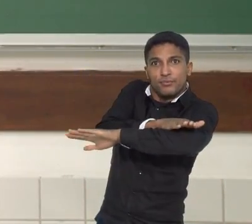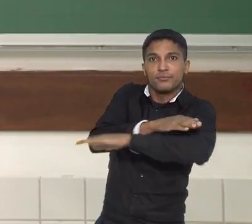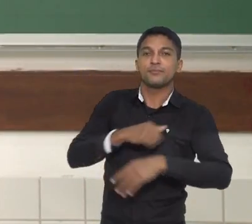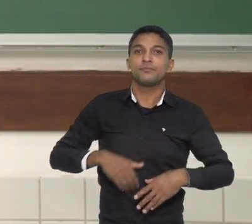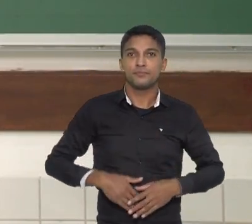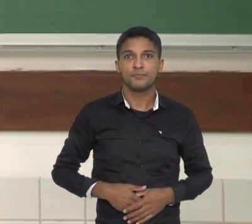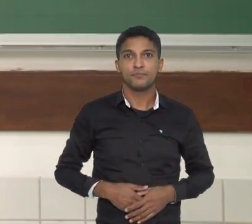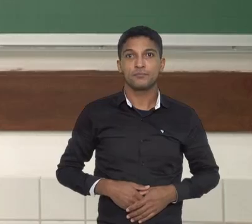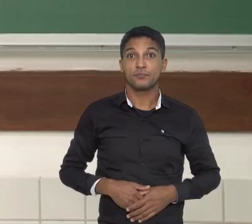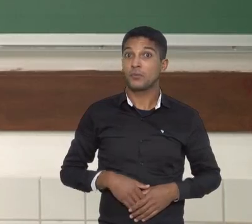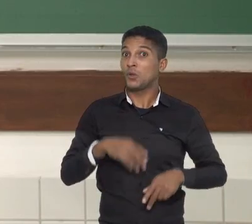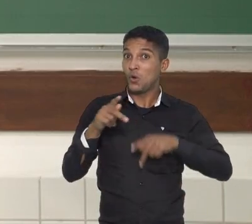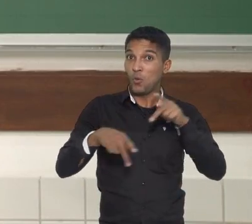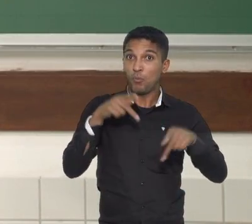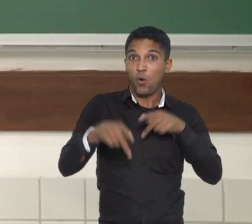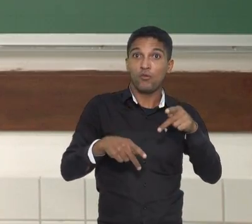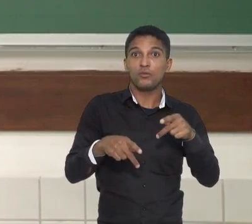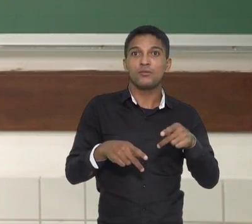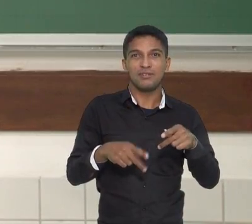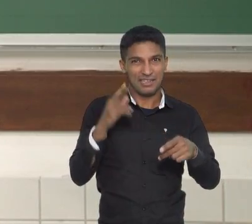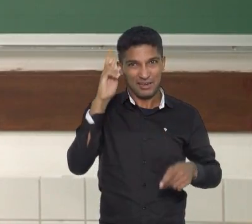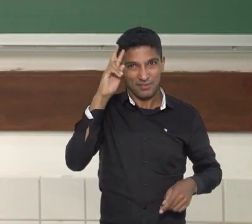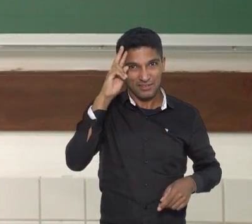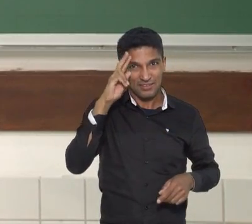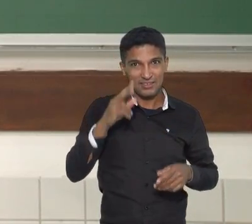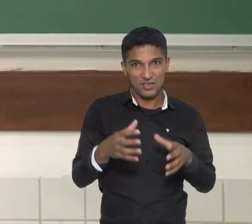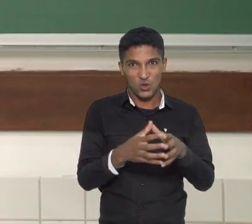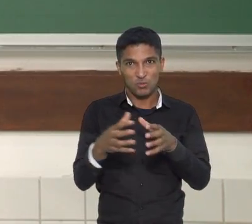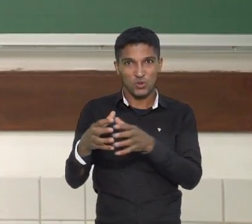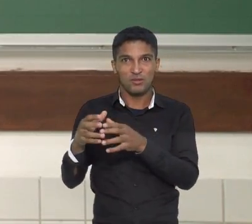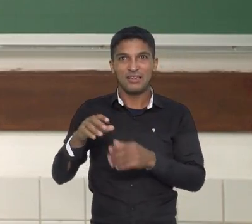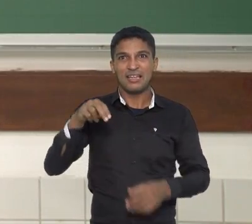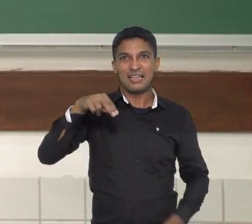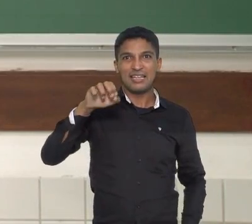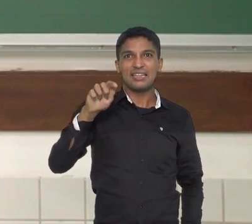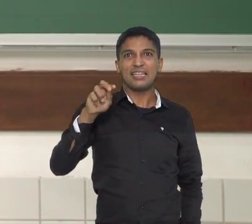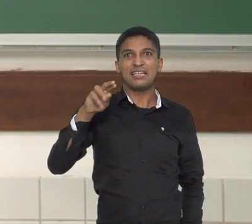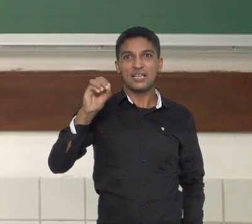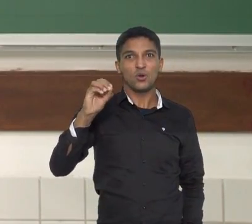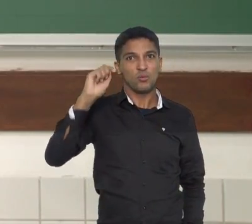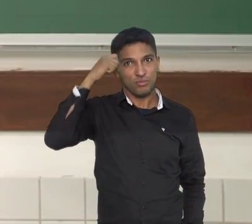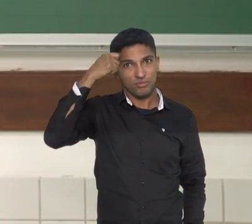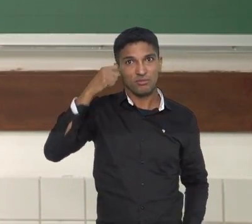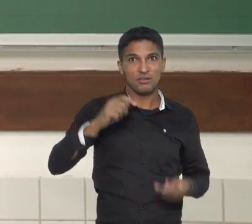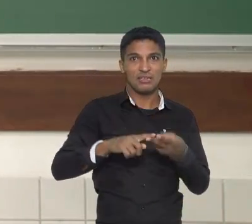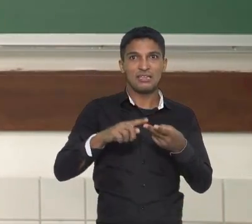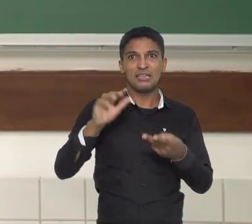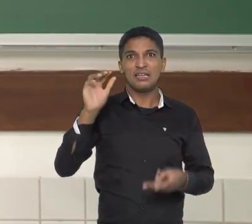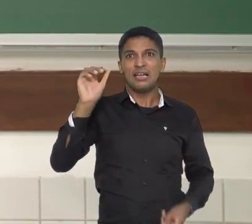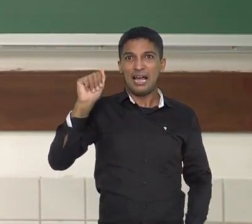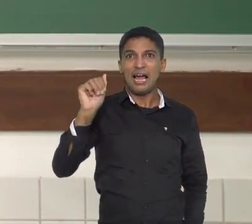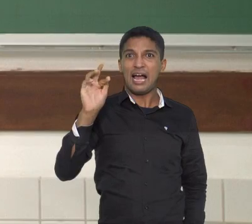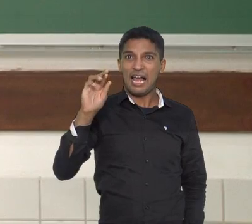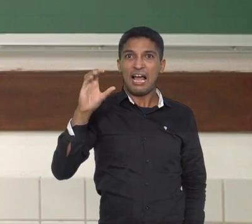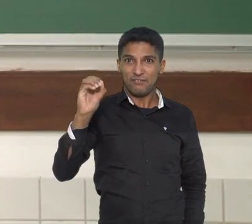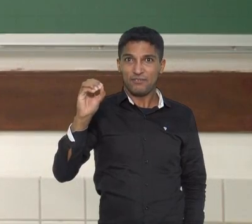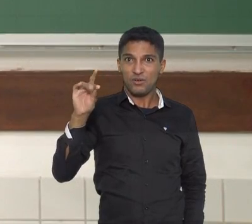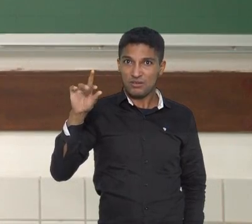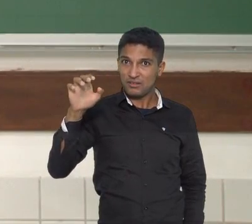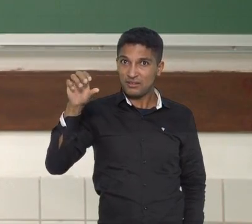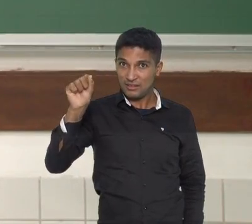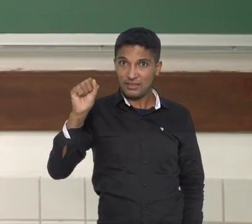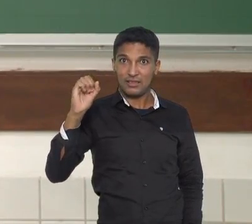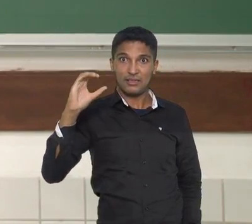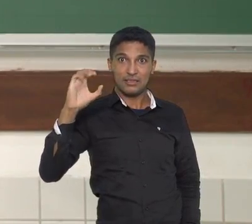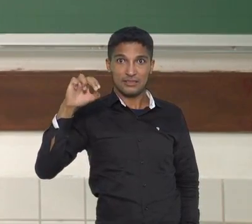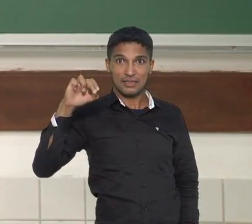povo afro-brasileiro, o povo afrodescendente não aceitou passivamente as injustiças do preconceito. E